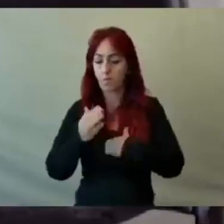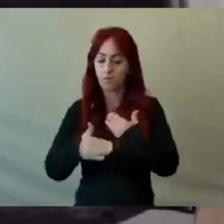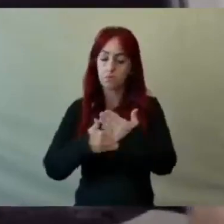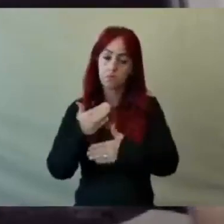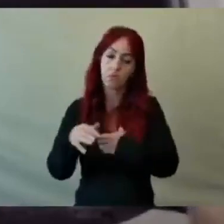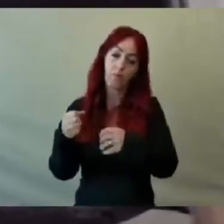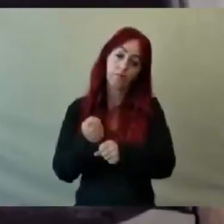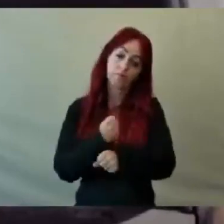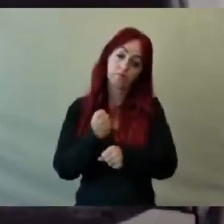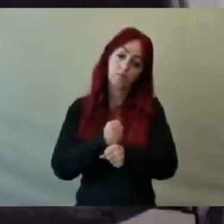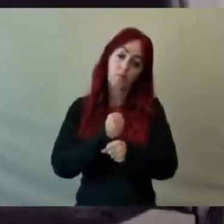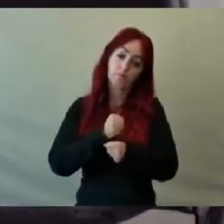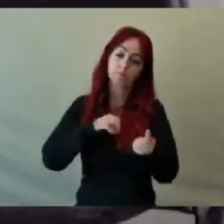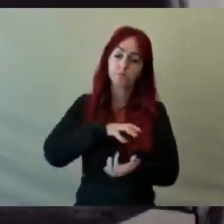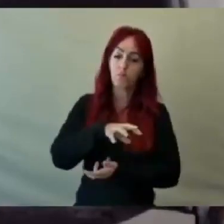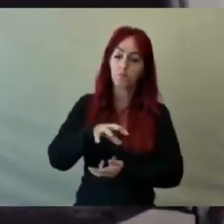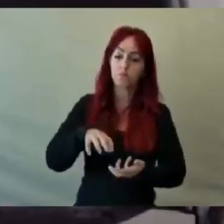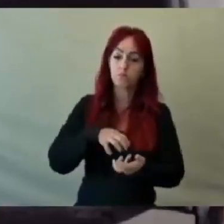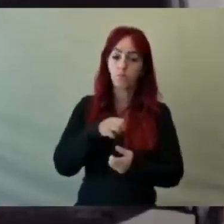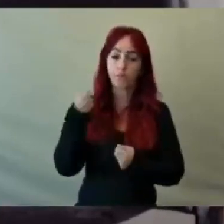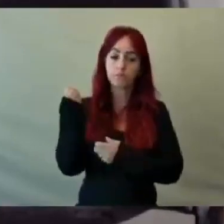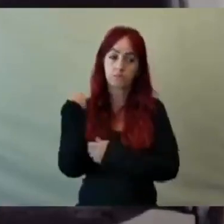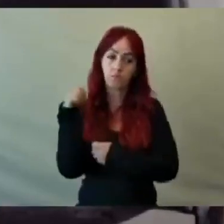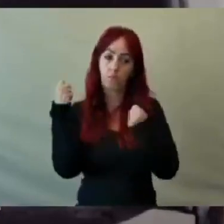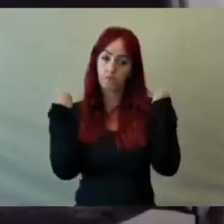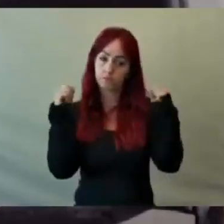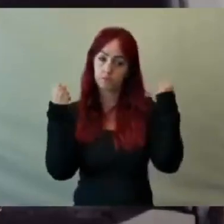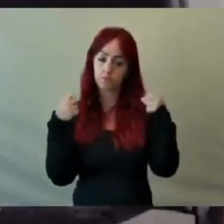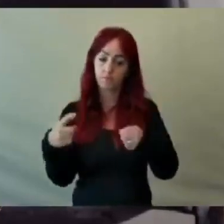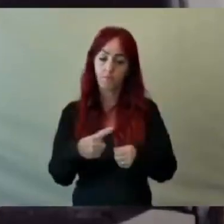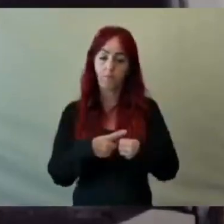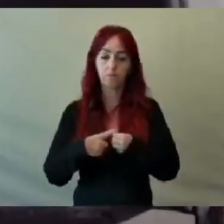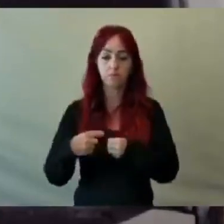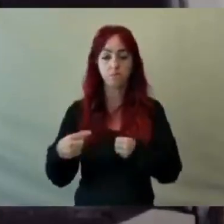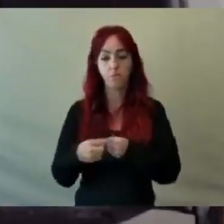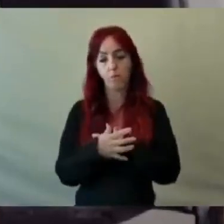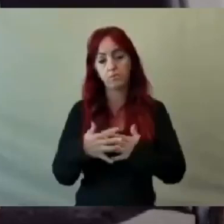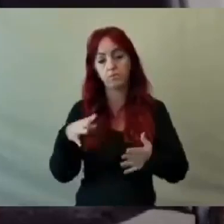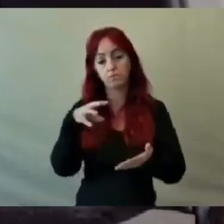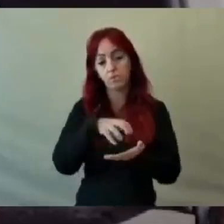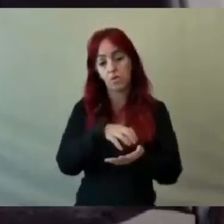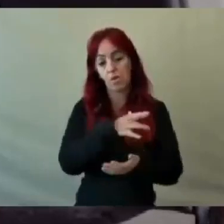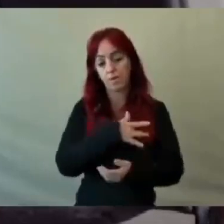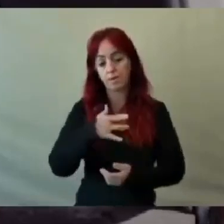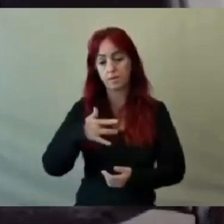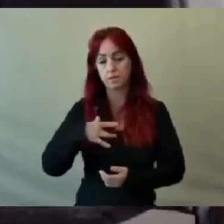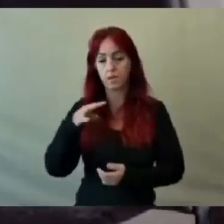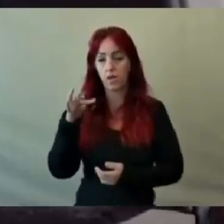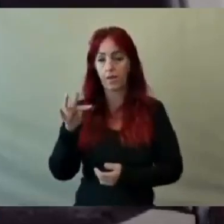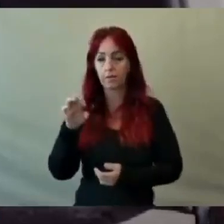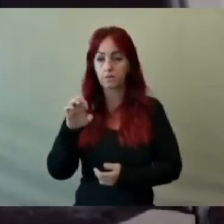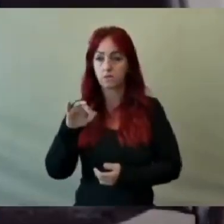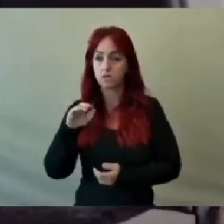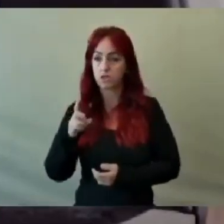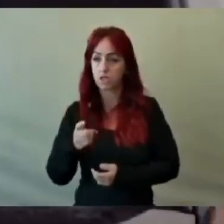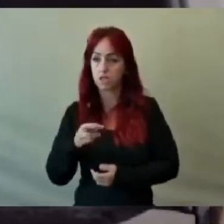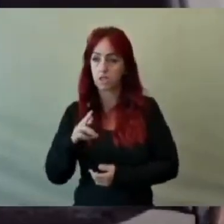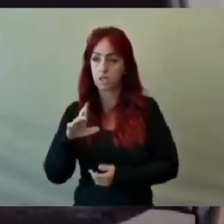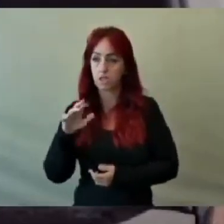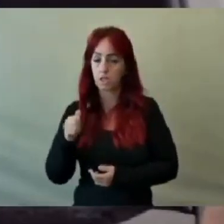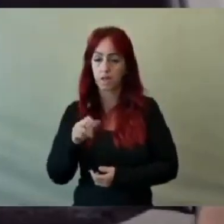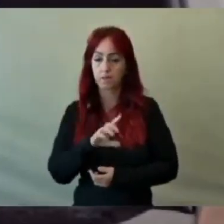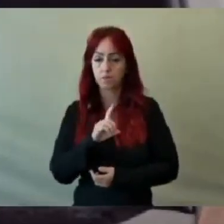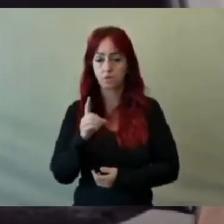da Academia da Cidade, localizada no Centro de Saúde Teixeira Dias, no bairro Diamante, realizadas com verba de emenda